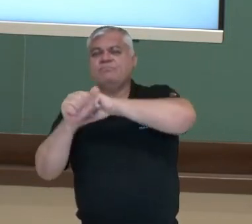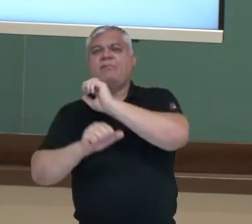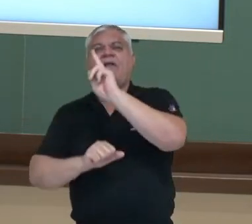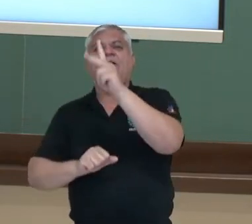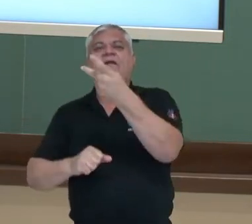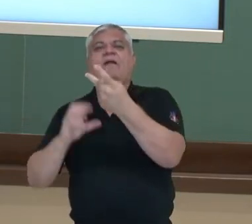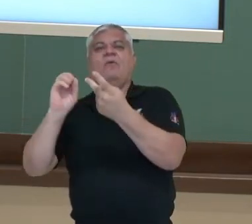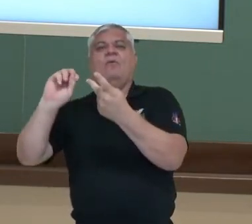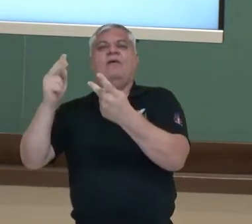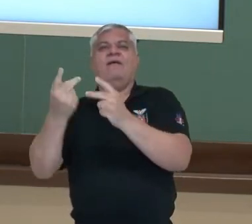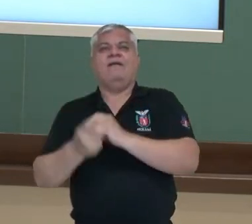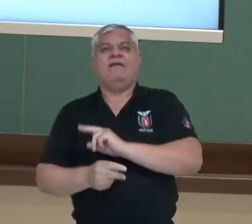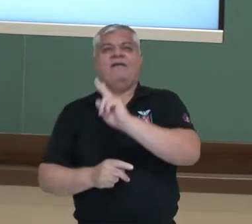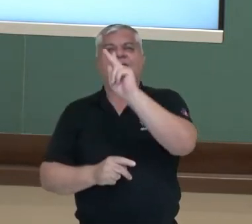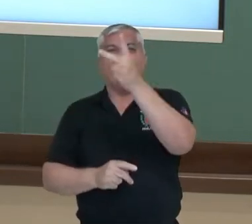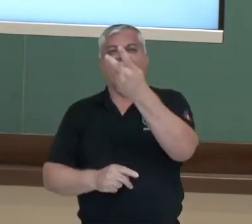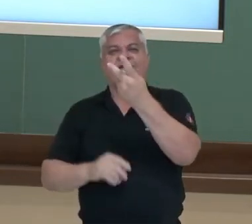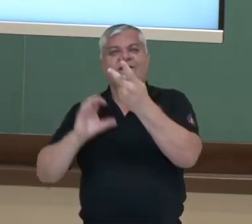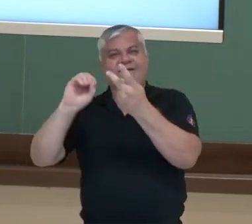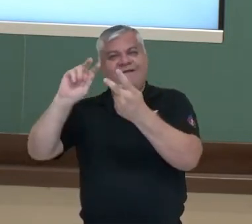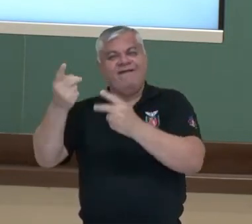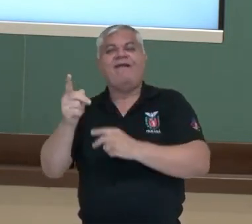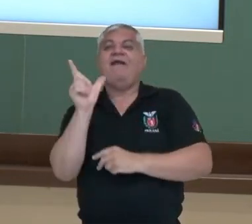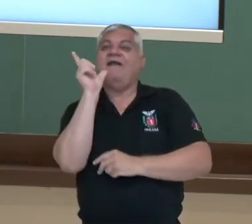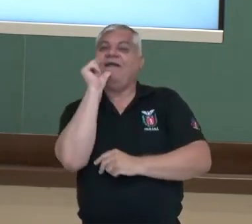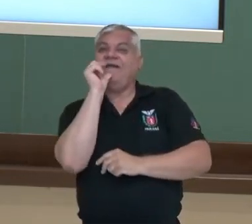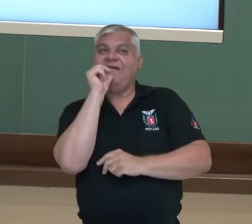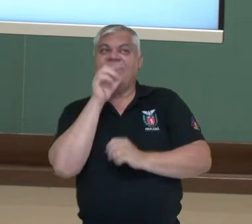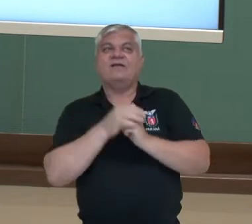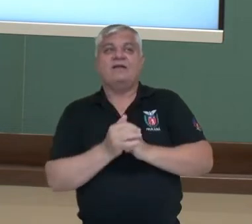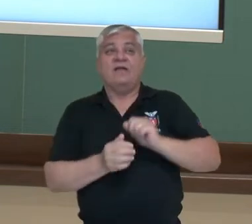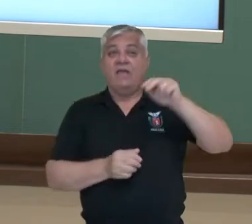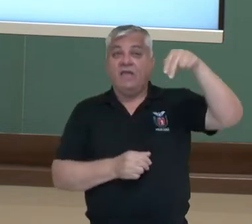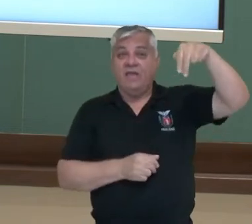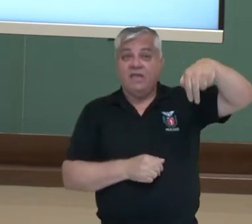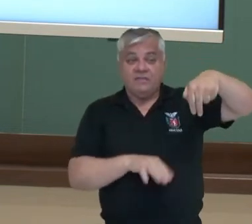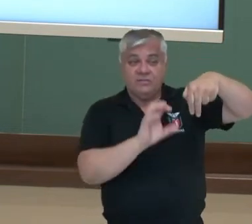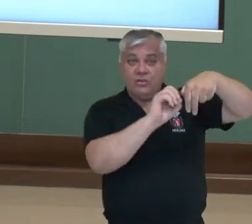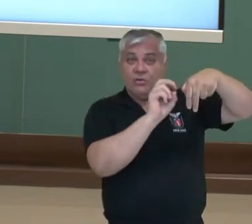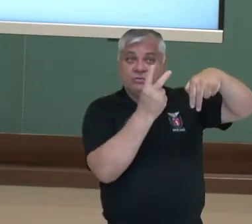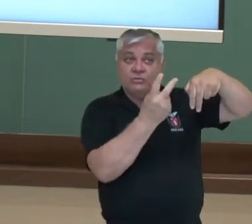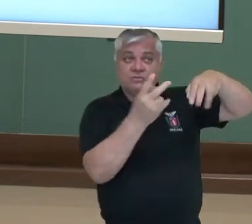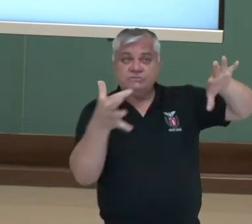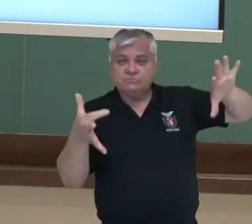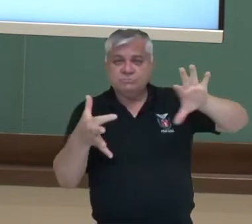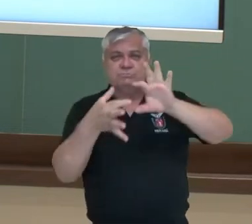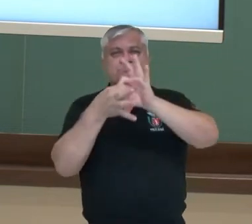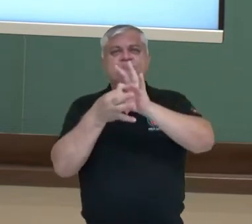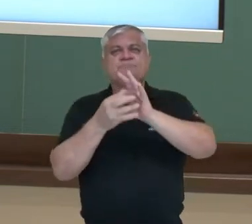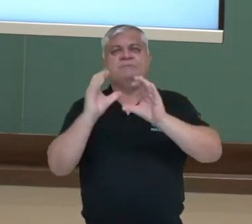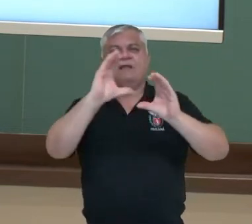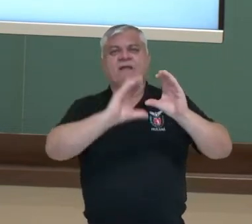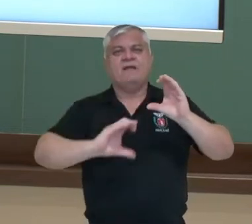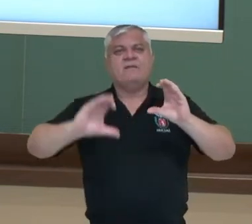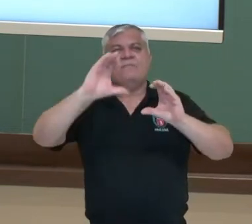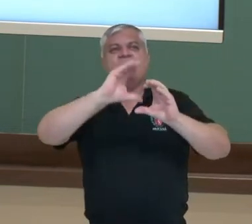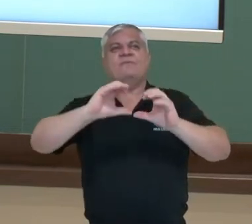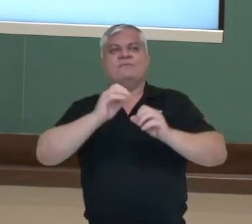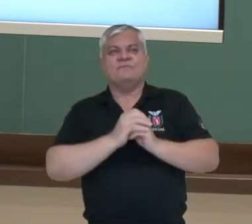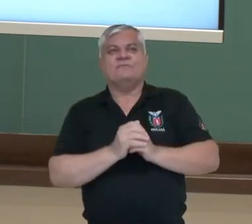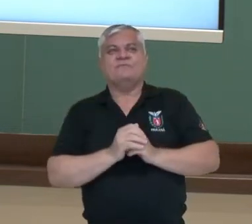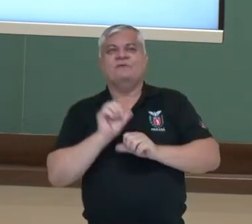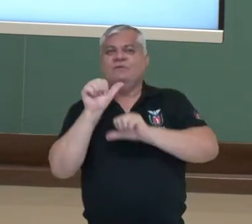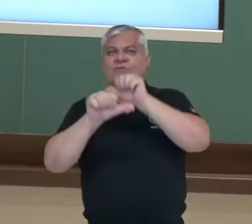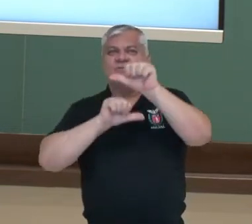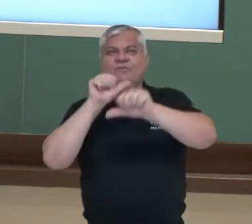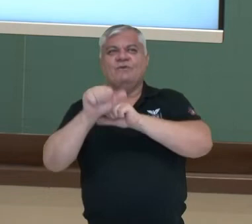liberado em forma de água. E o NO2 vai ligar justamente neste carbono aqui. E aí nós vamos ter